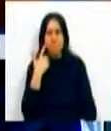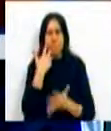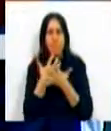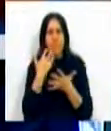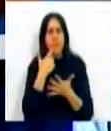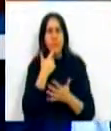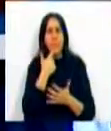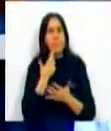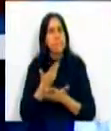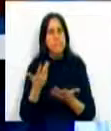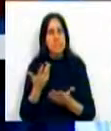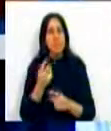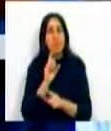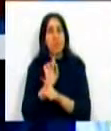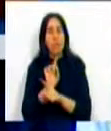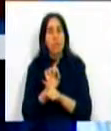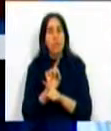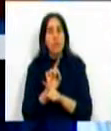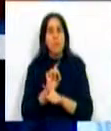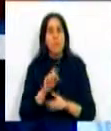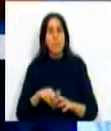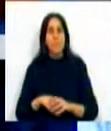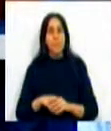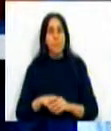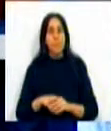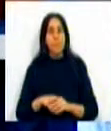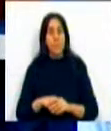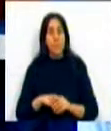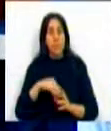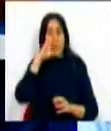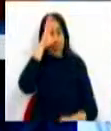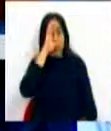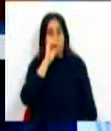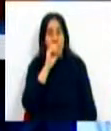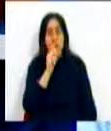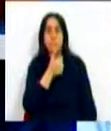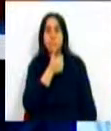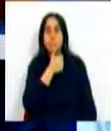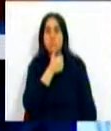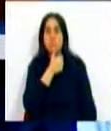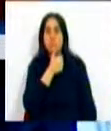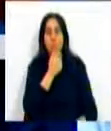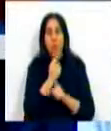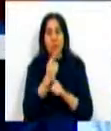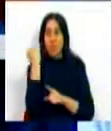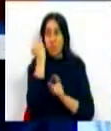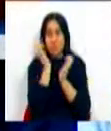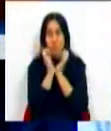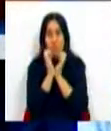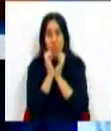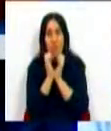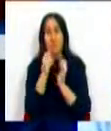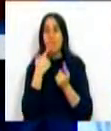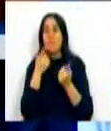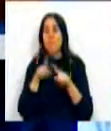relevância, foi que quando o Governo decidiu recolocar no Instituto de Segurança Social todos